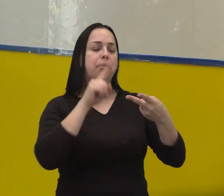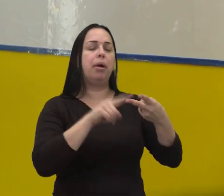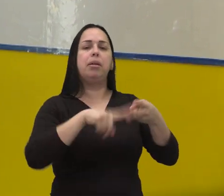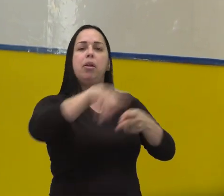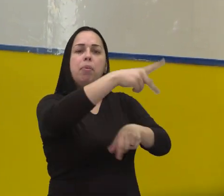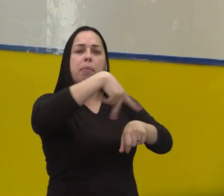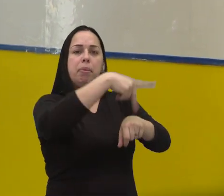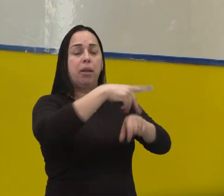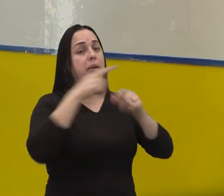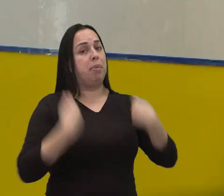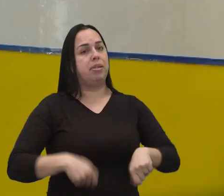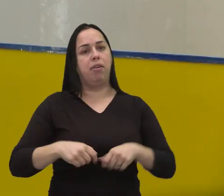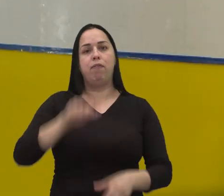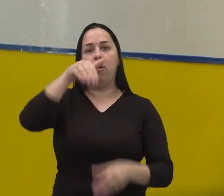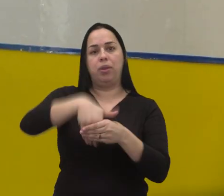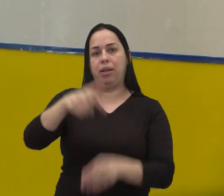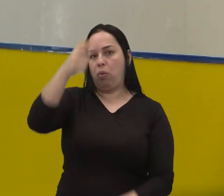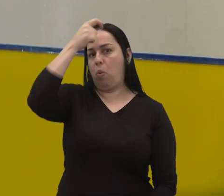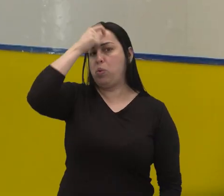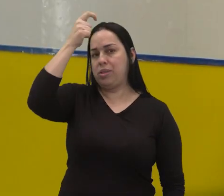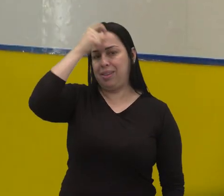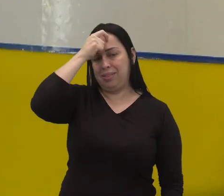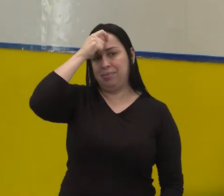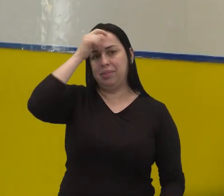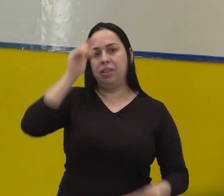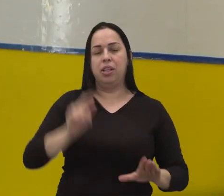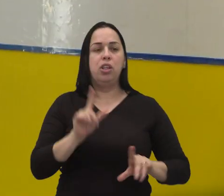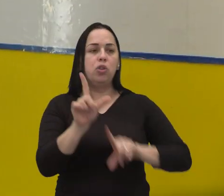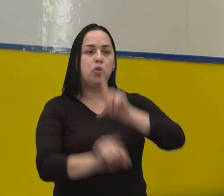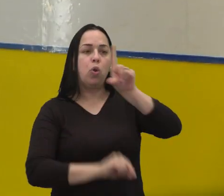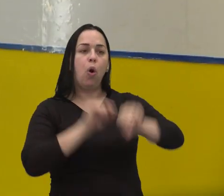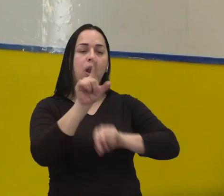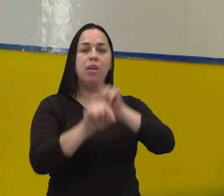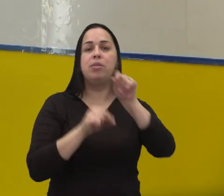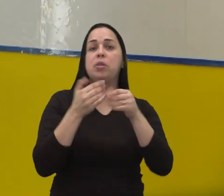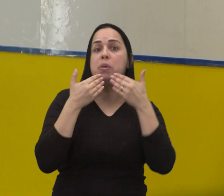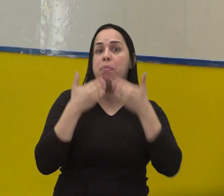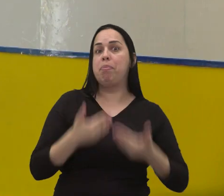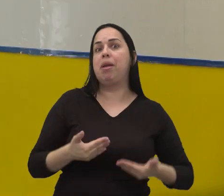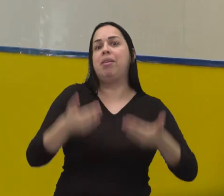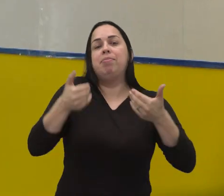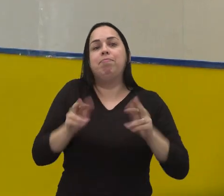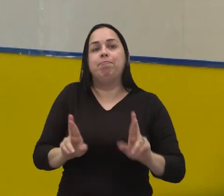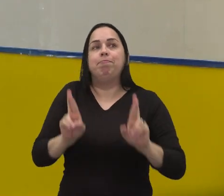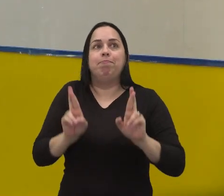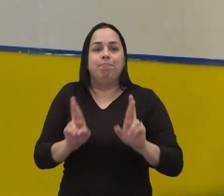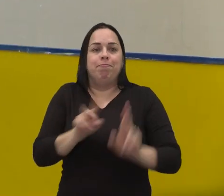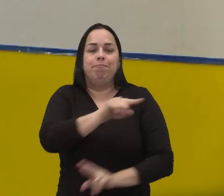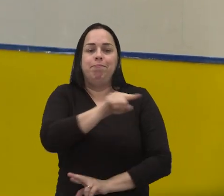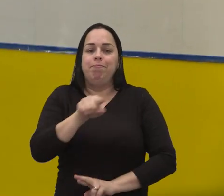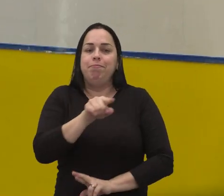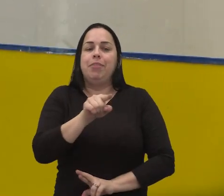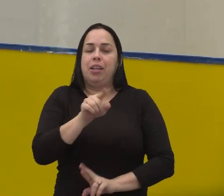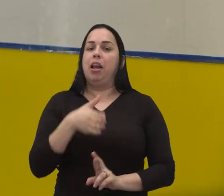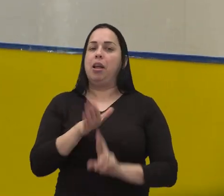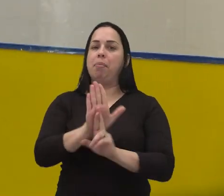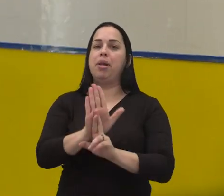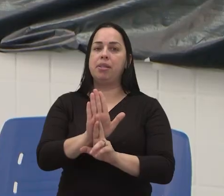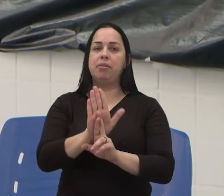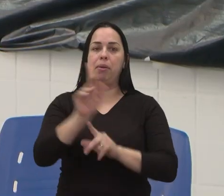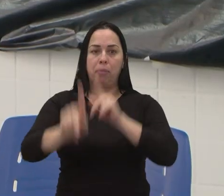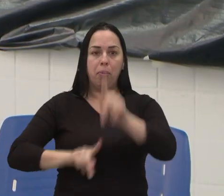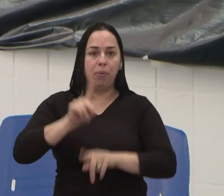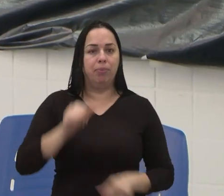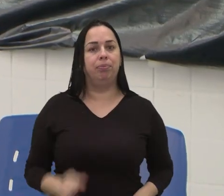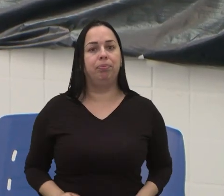e votar com consciência, né? A gente sempre escolhe os melhores e esperamos que eles estejam lá nos representando, né?